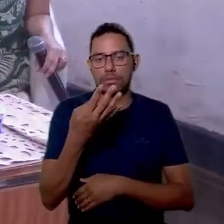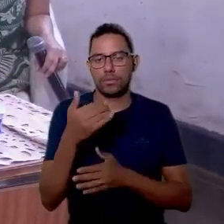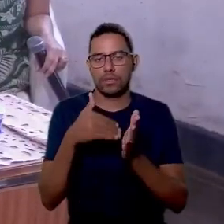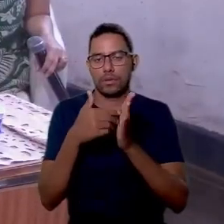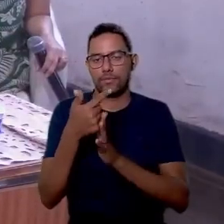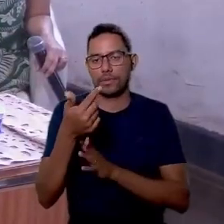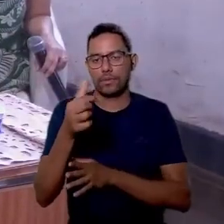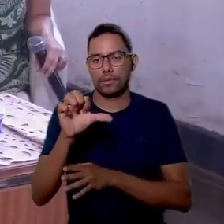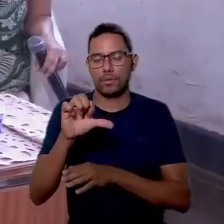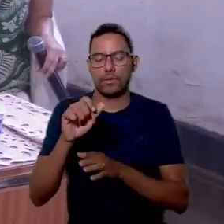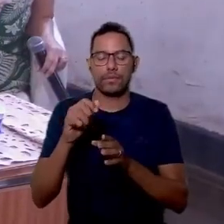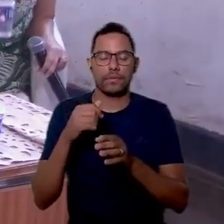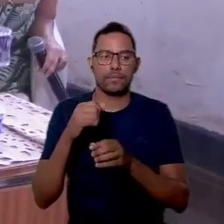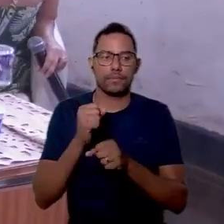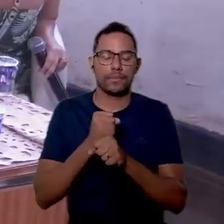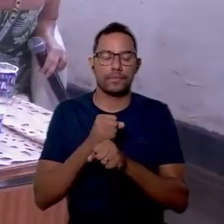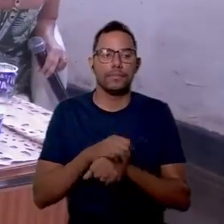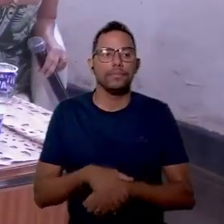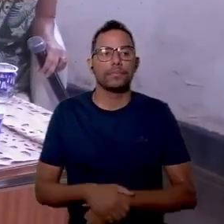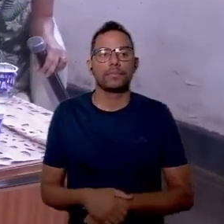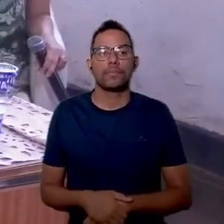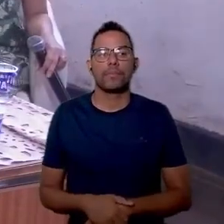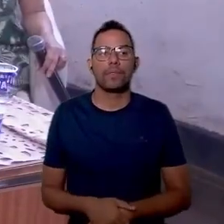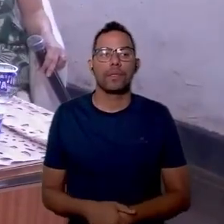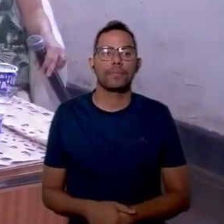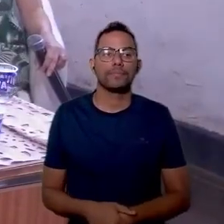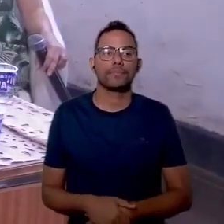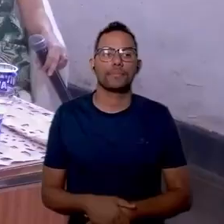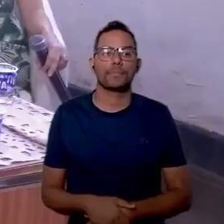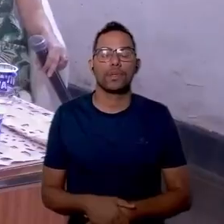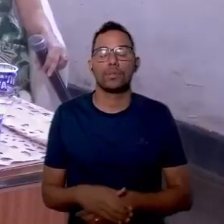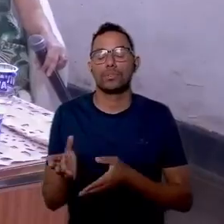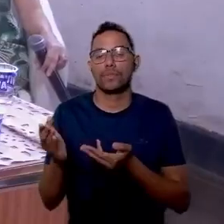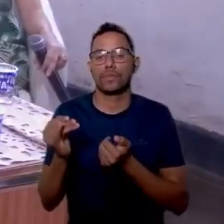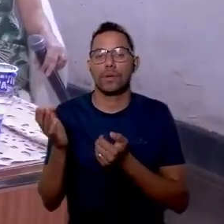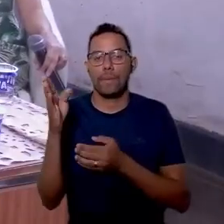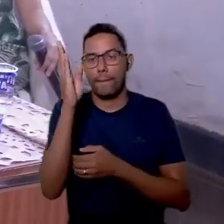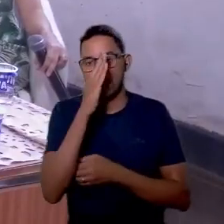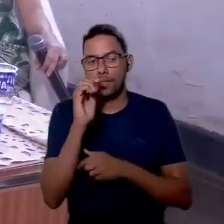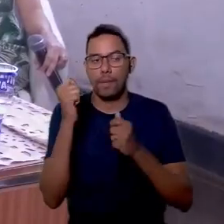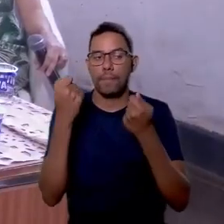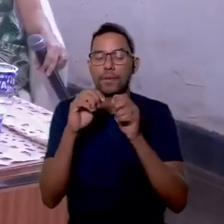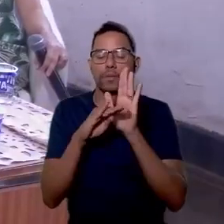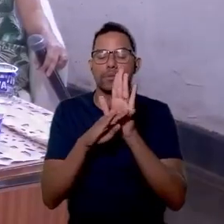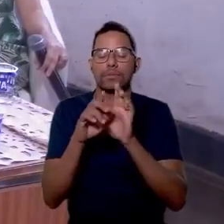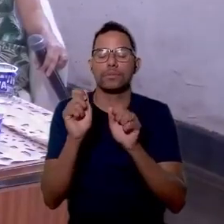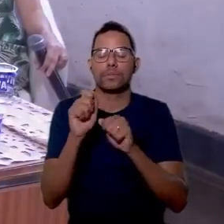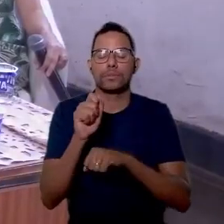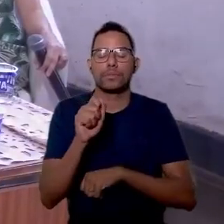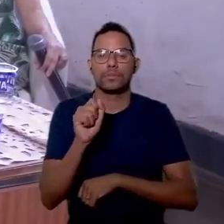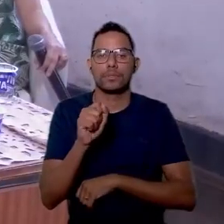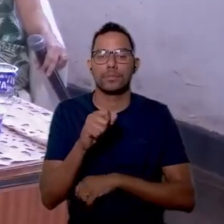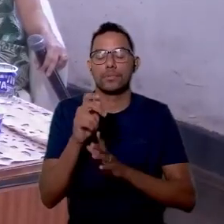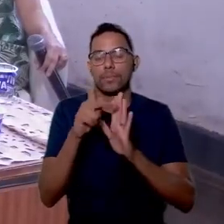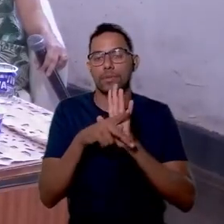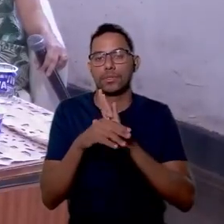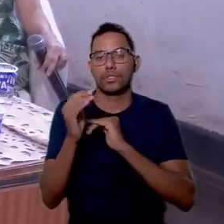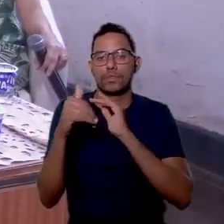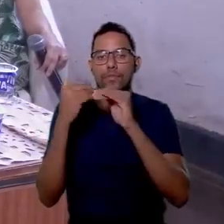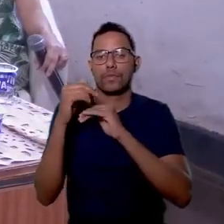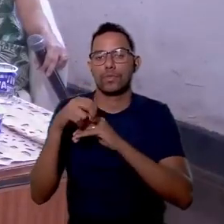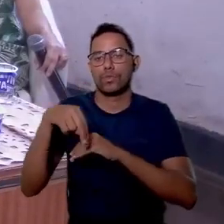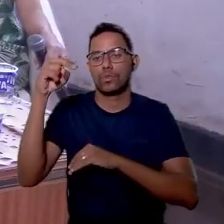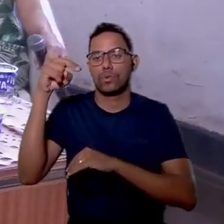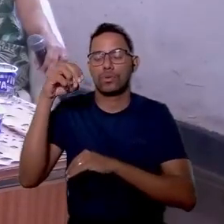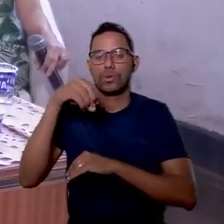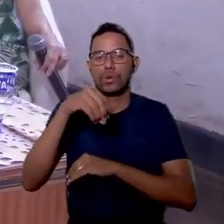Por quê? Porque a gente também identifica que que a juventude brasileira precisa desse recurso. E esse programa também foi desenvolvido no Norte, Nordeste